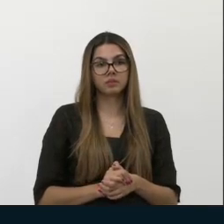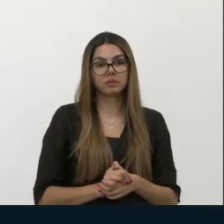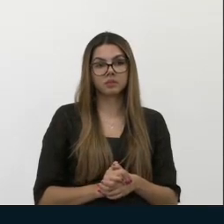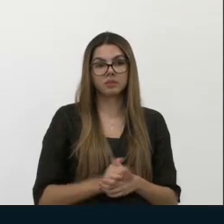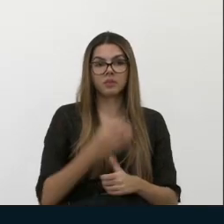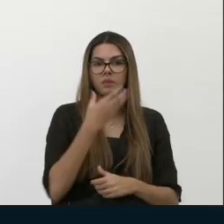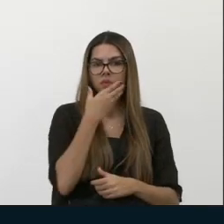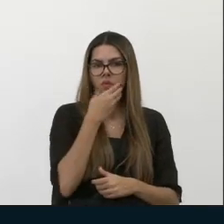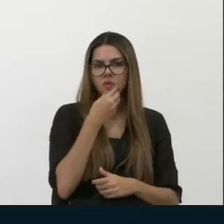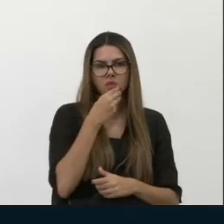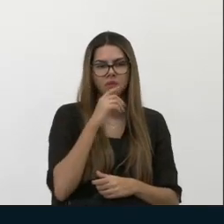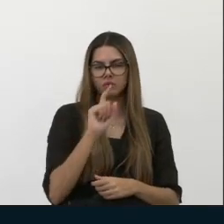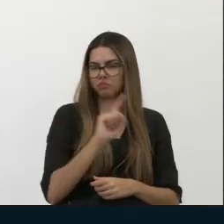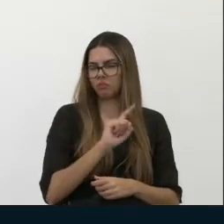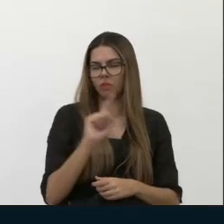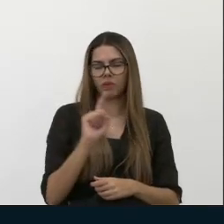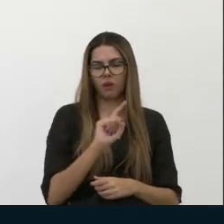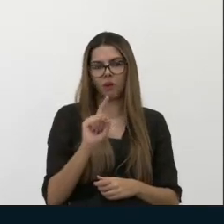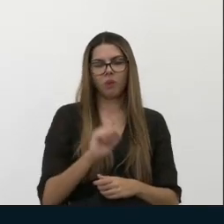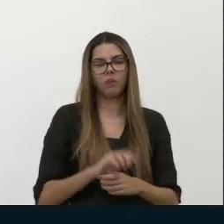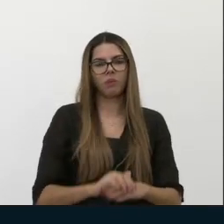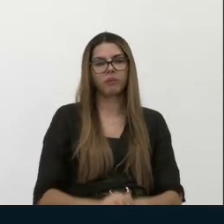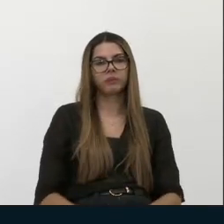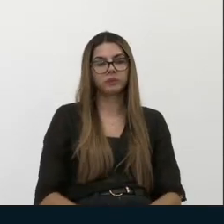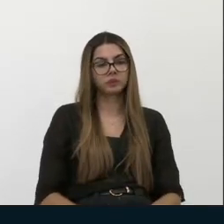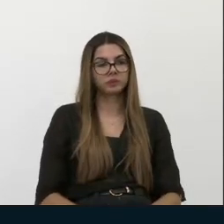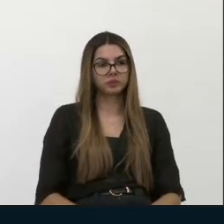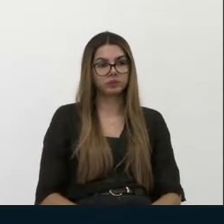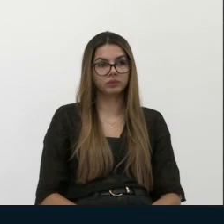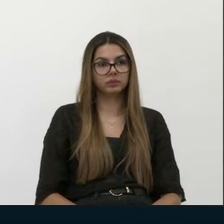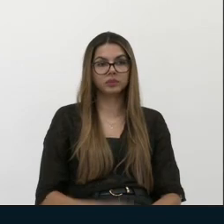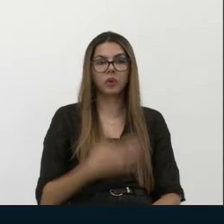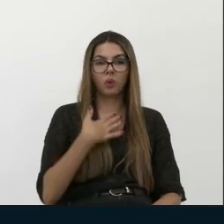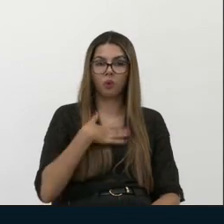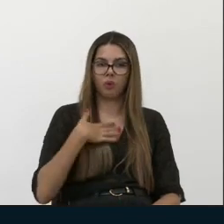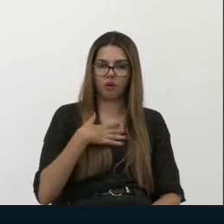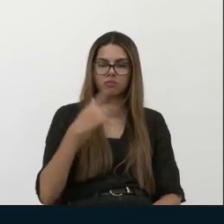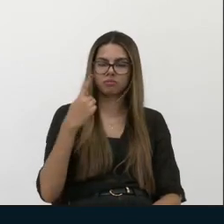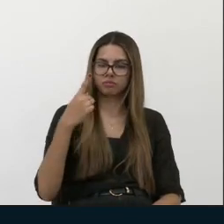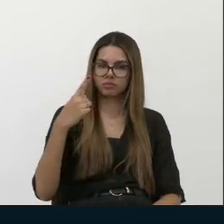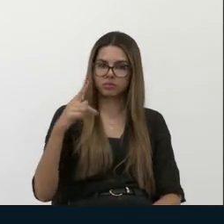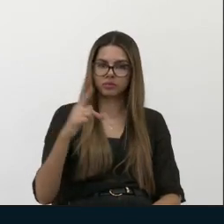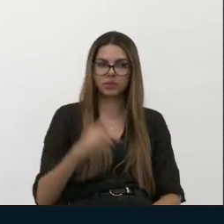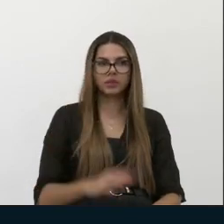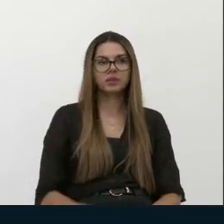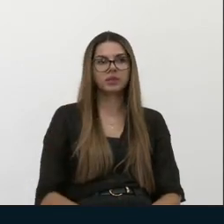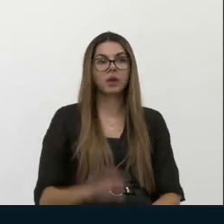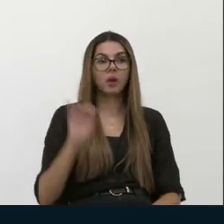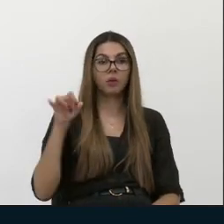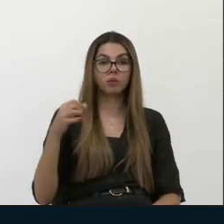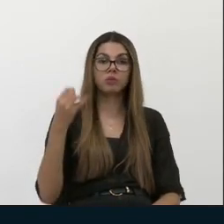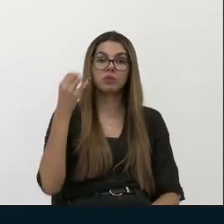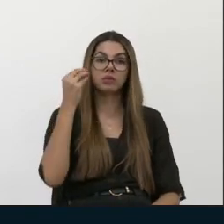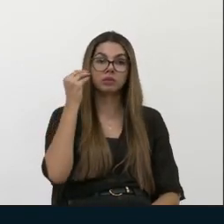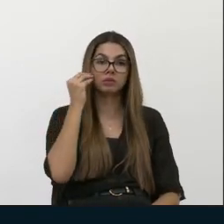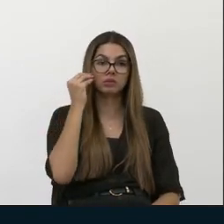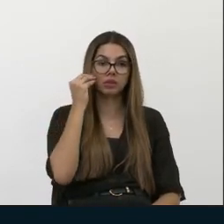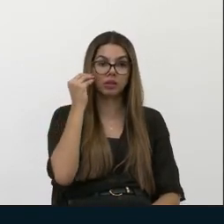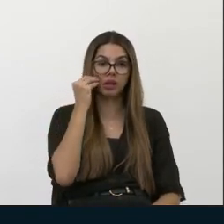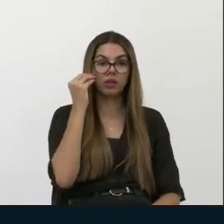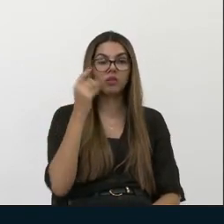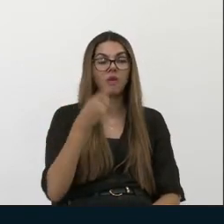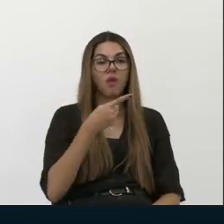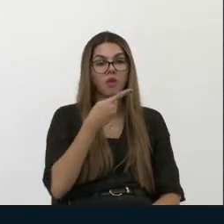machismo, né? Porque ele não é. E por isso que eu gosto dele. Então, o senhor me deu a oportunidade de eu